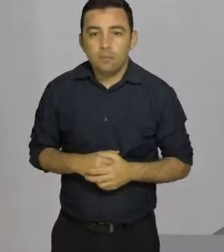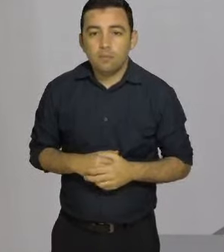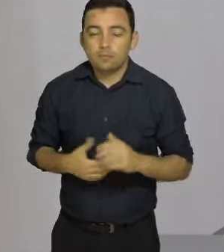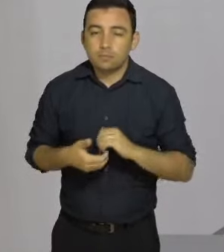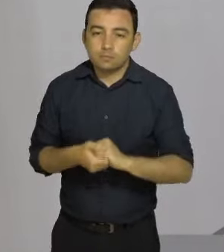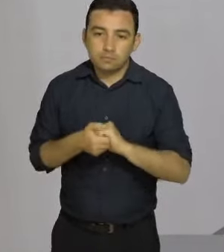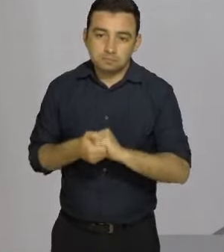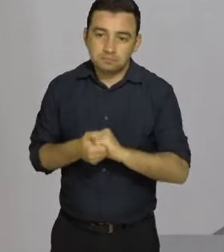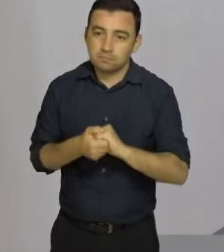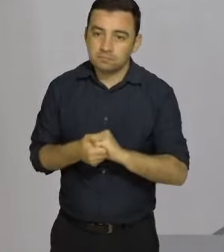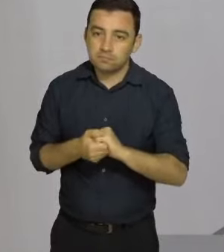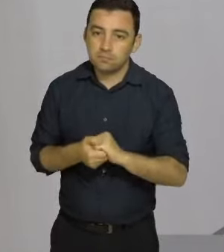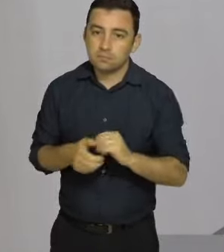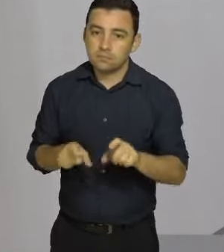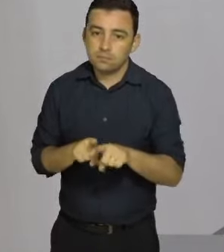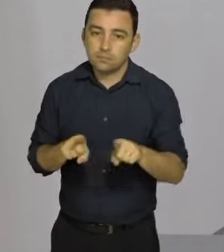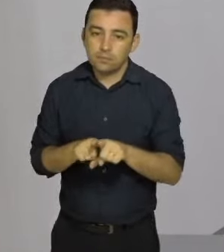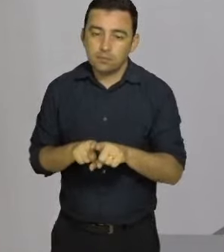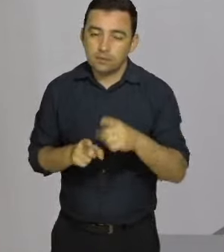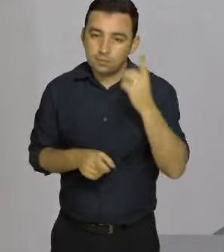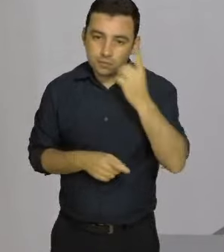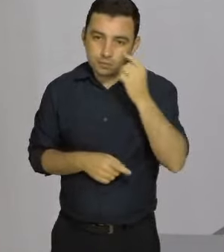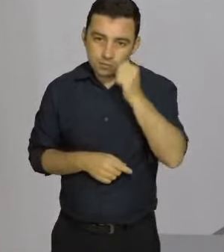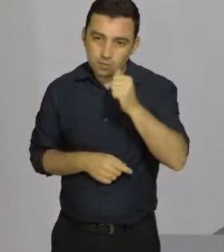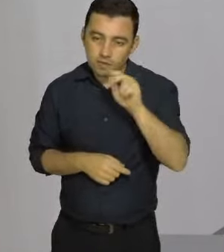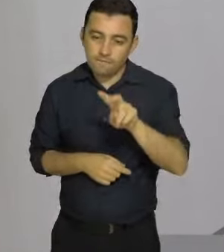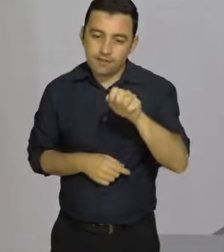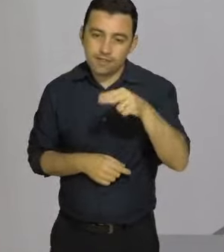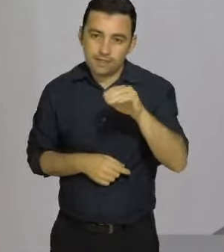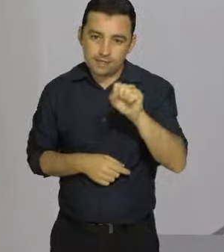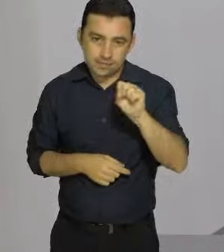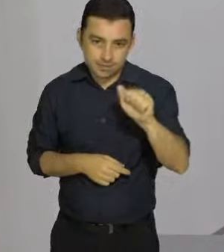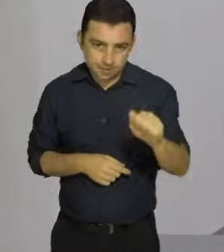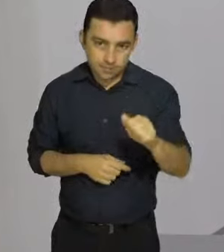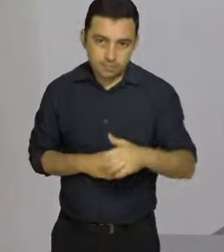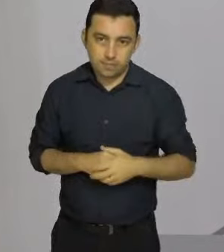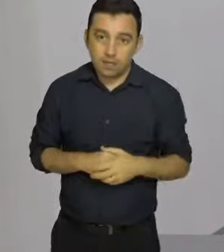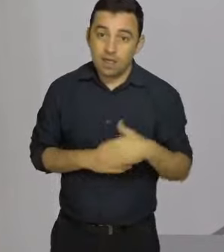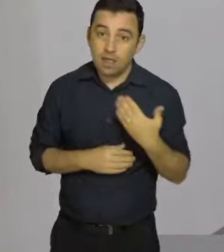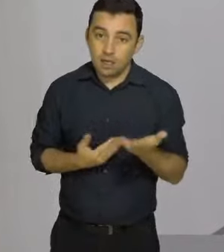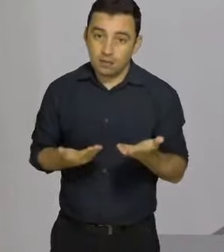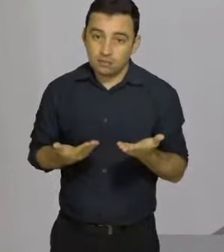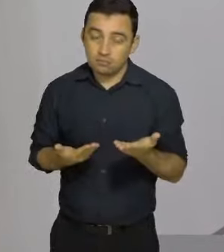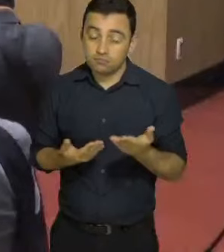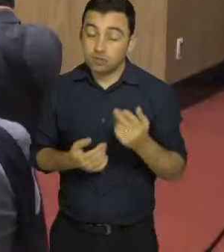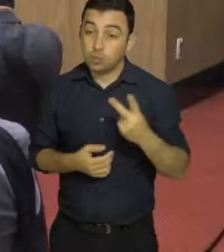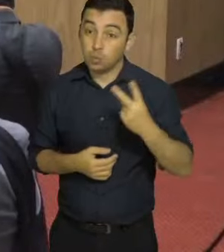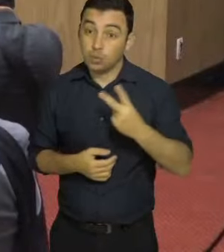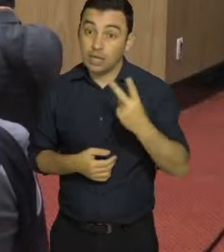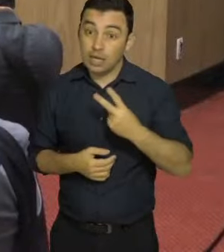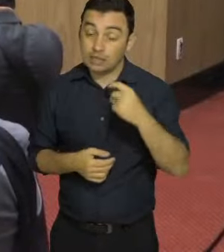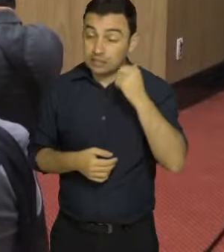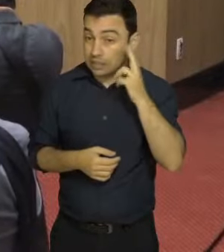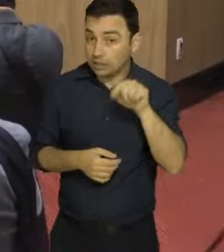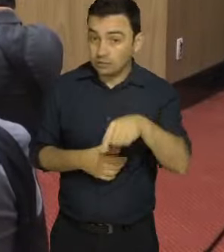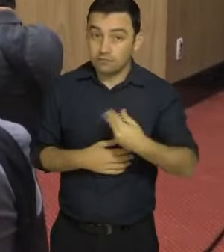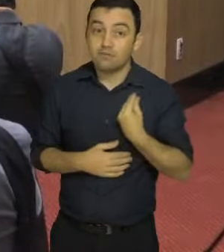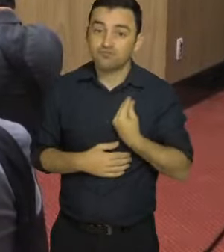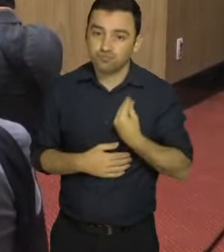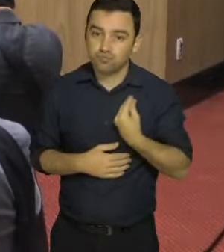Cumprimentar a deputada Vanessa da Rosa, segunda mulher negra a estar nesse